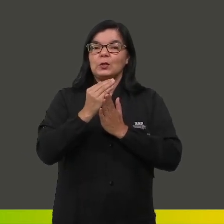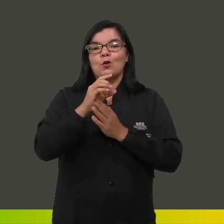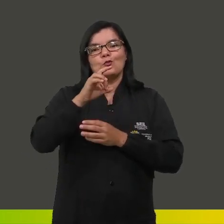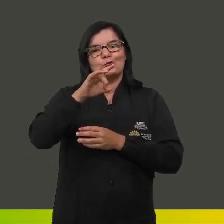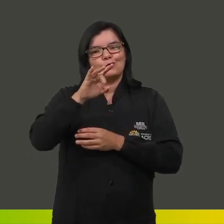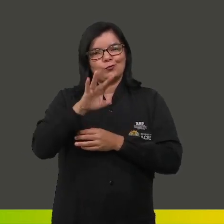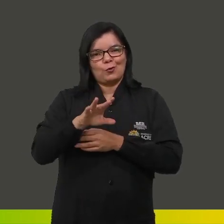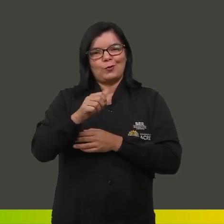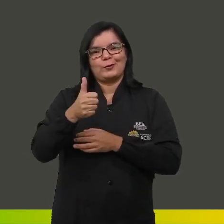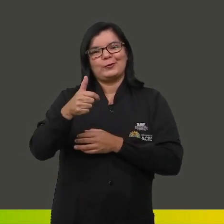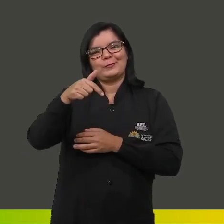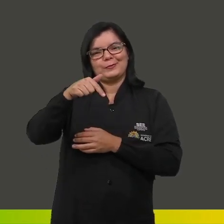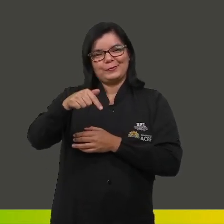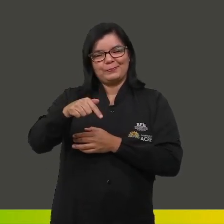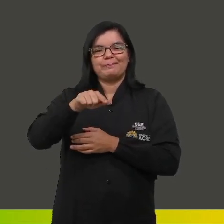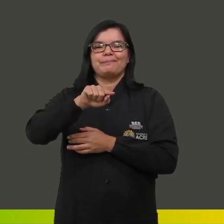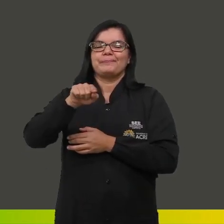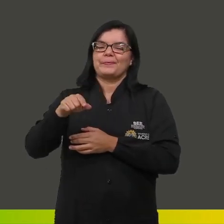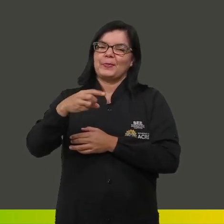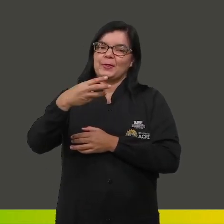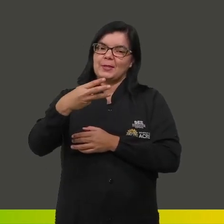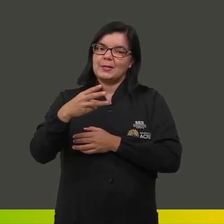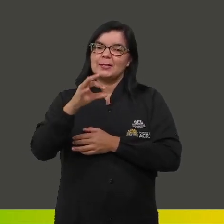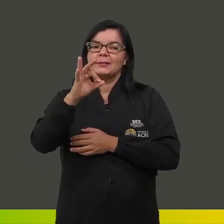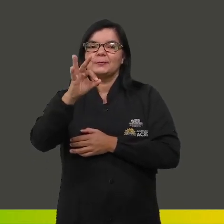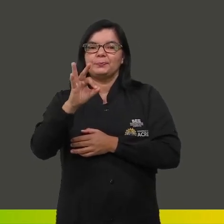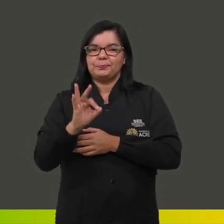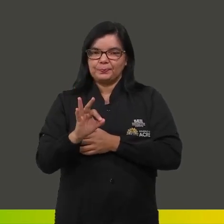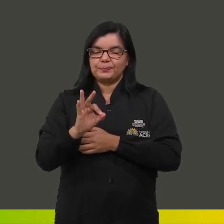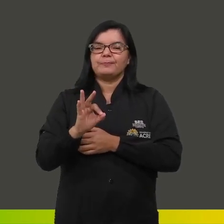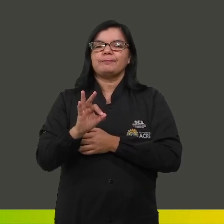que a sua renda aí cresceu em